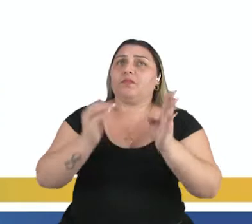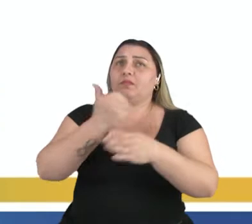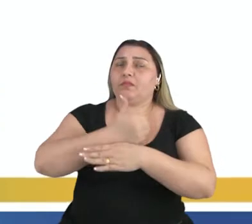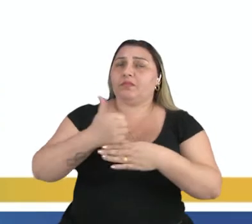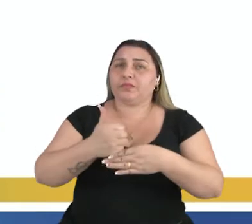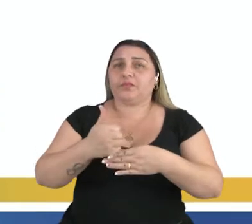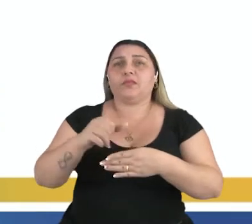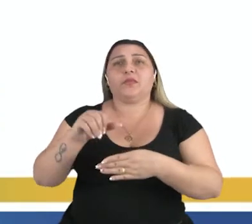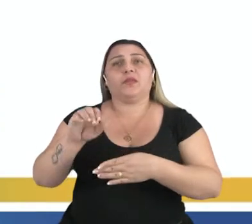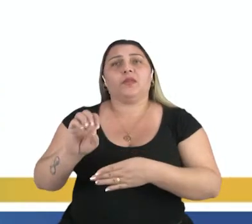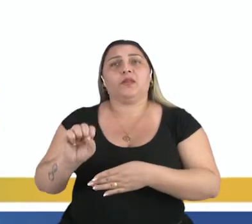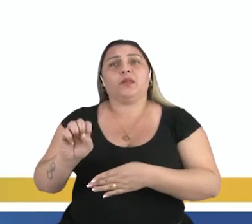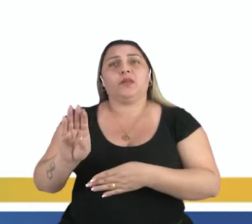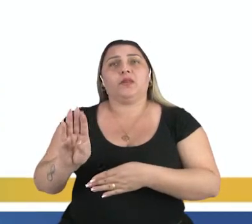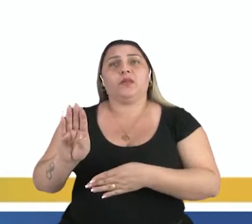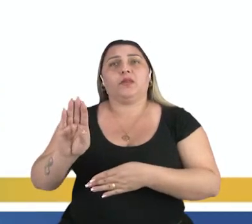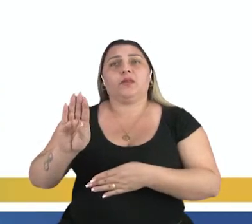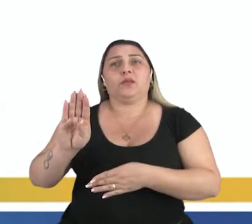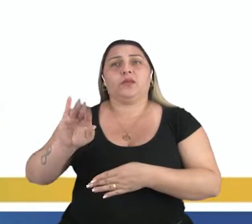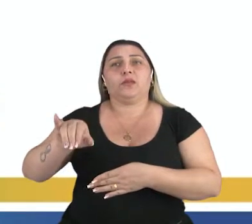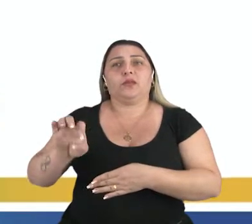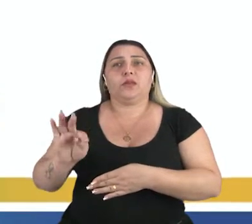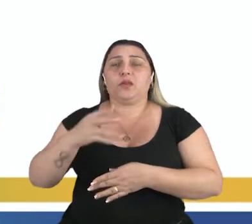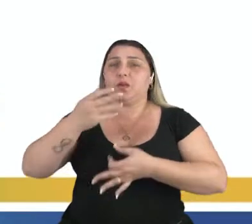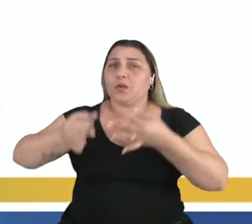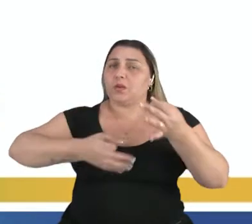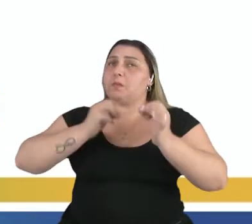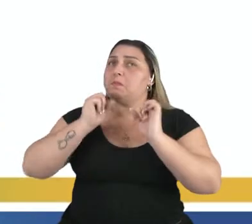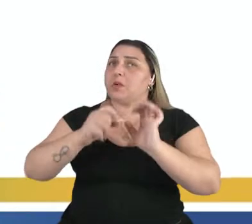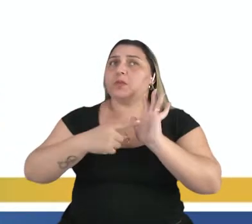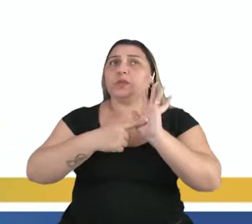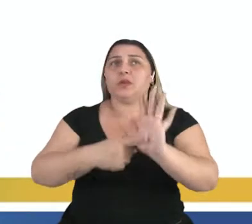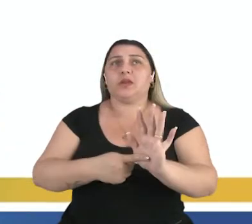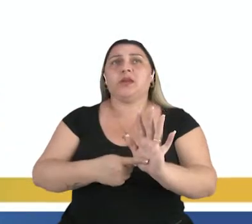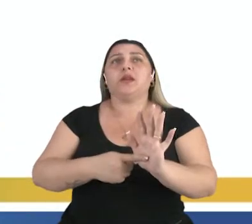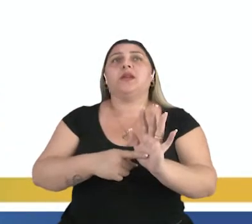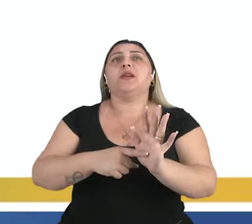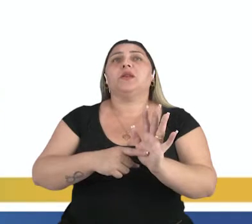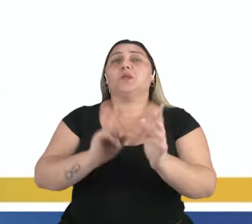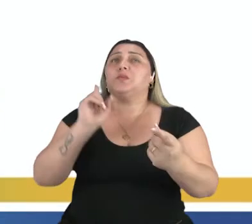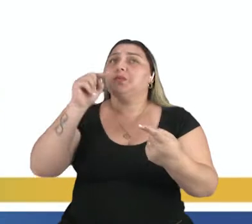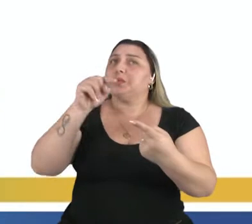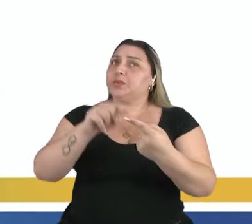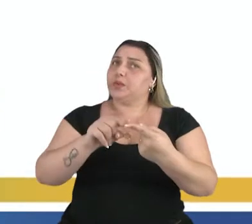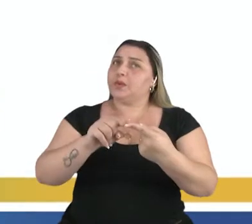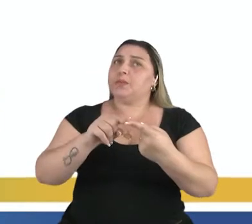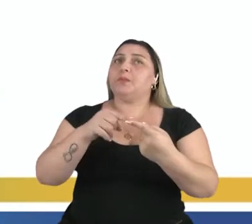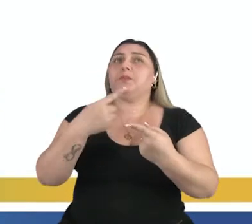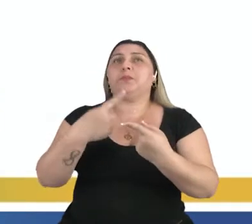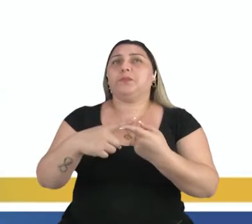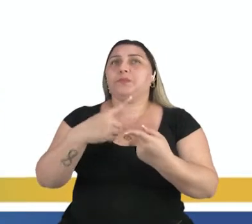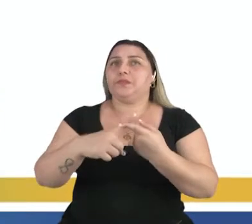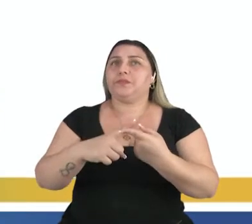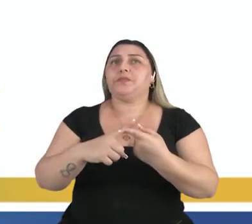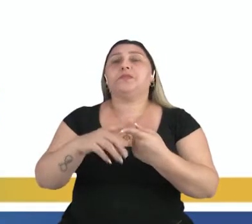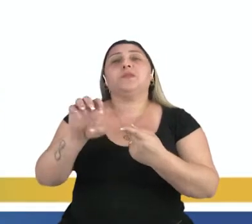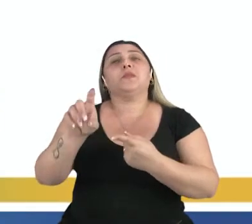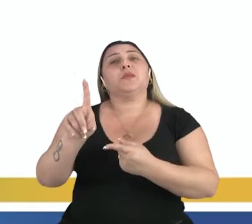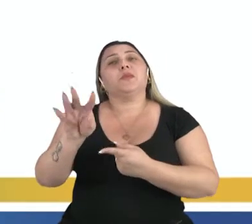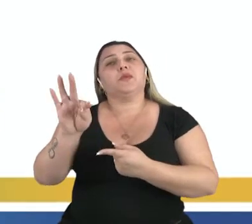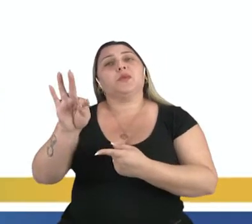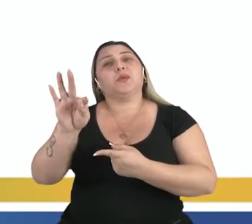Embora sejam textos de caráter subjetivo, eles podem apresentar certa objetividade. Isso porque são